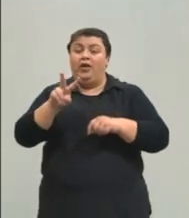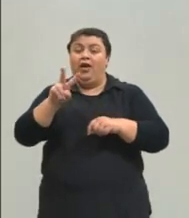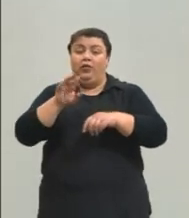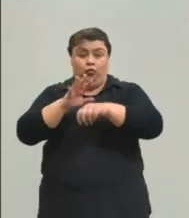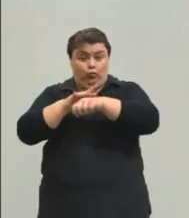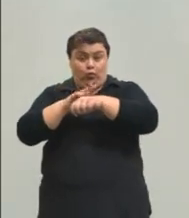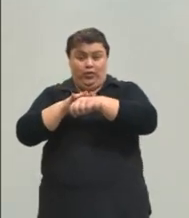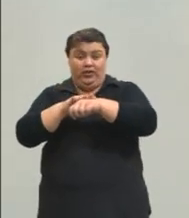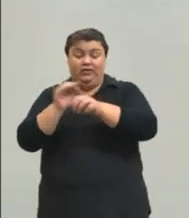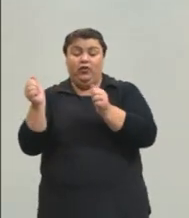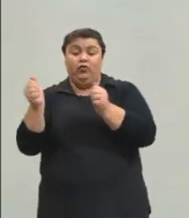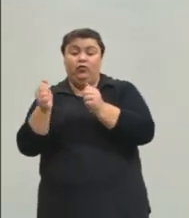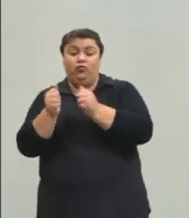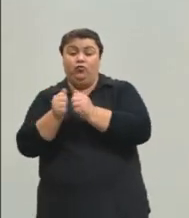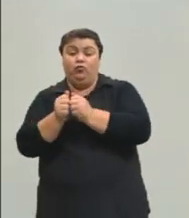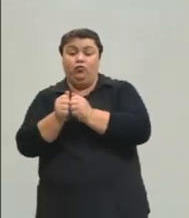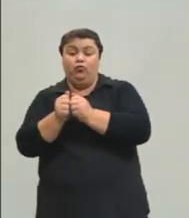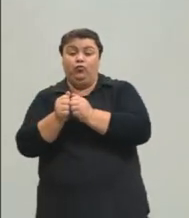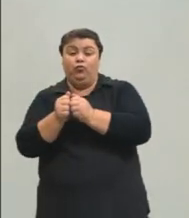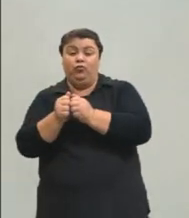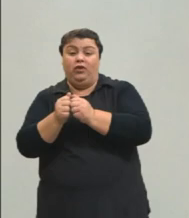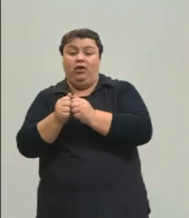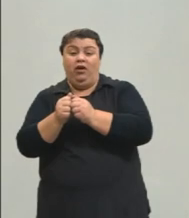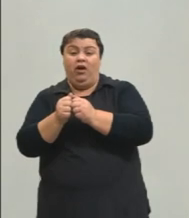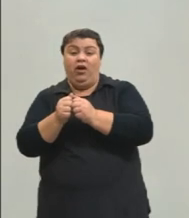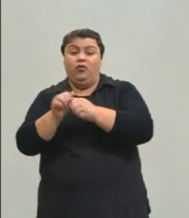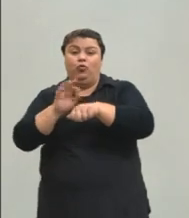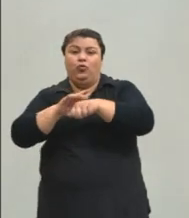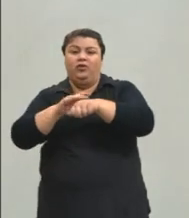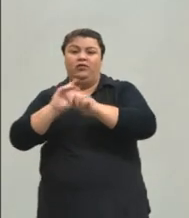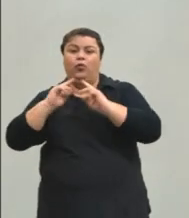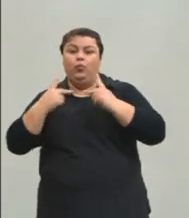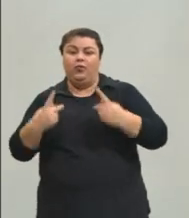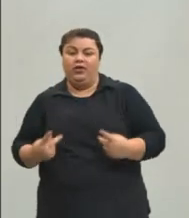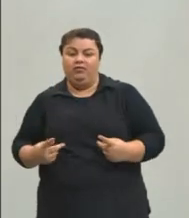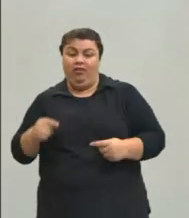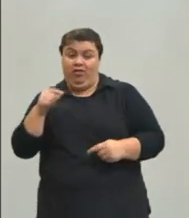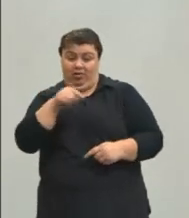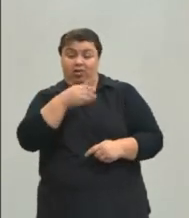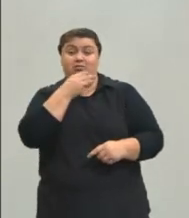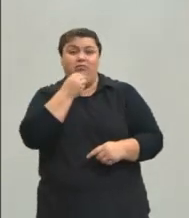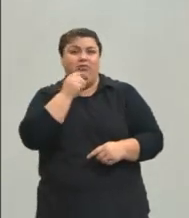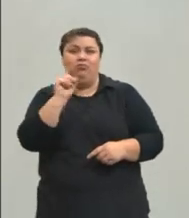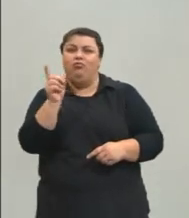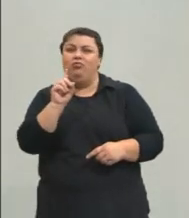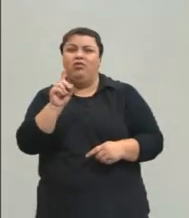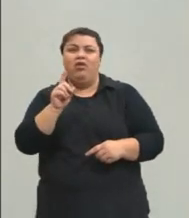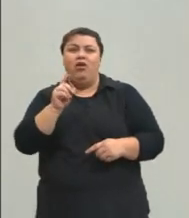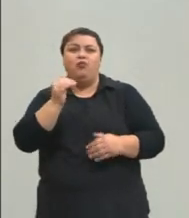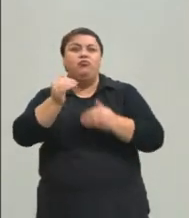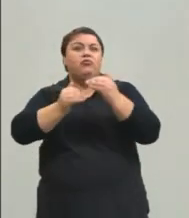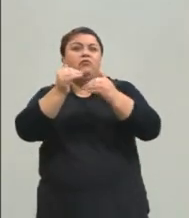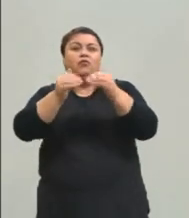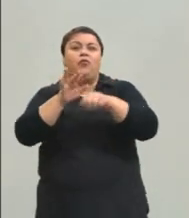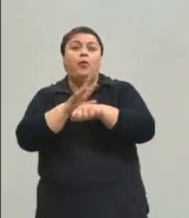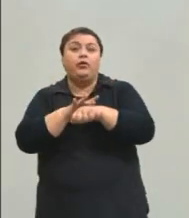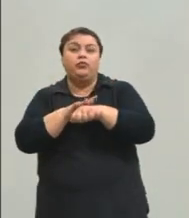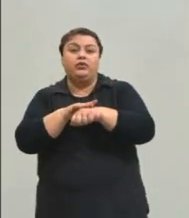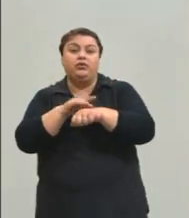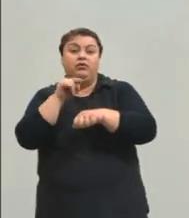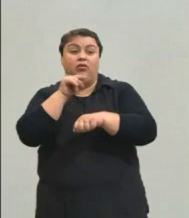alguém com a varíola humana. E o menino não desenvolveu a doença. Então, isso foi uma descoberta